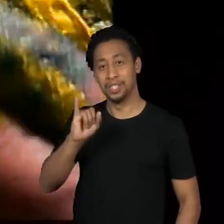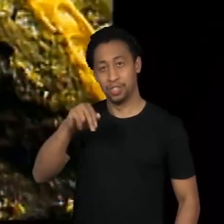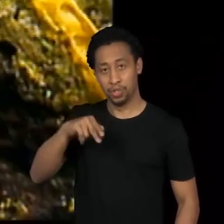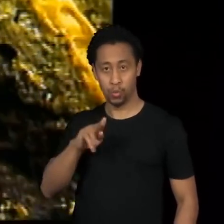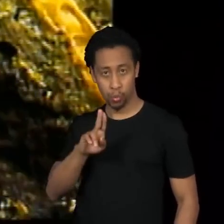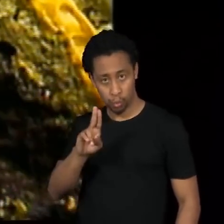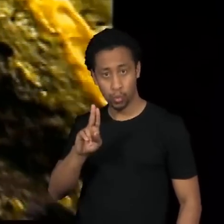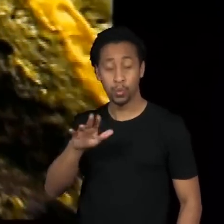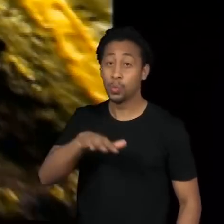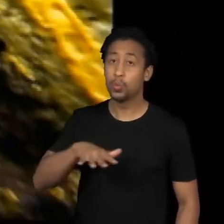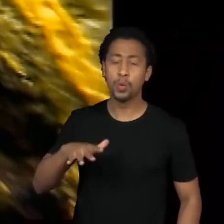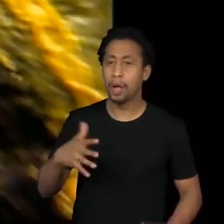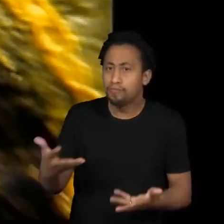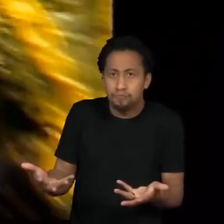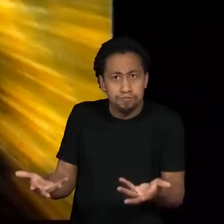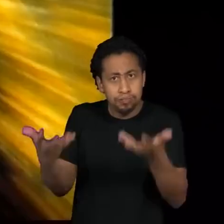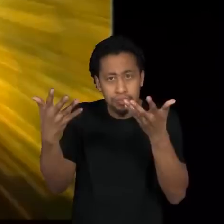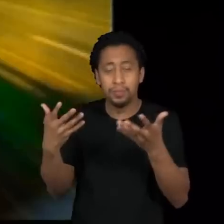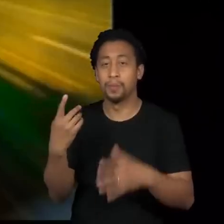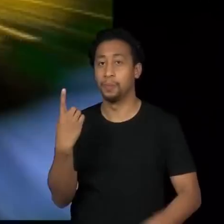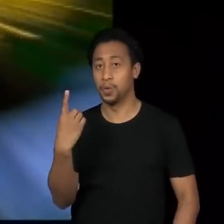1985.